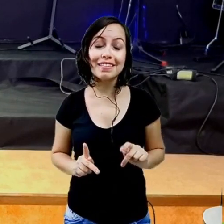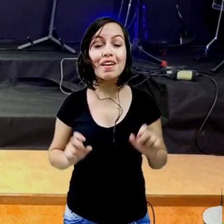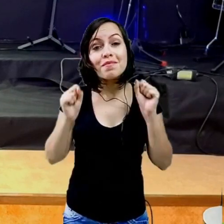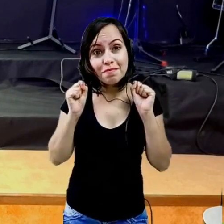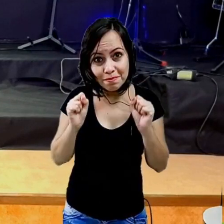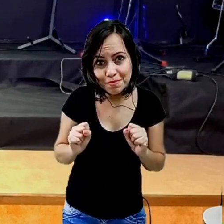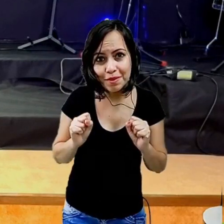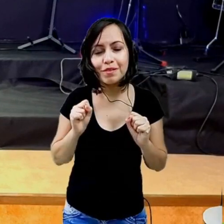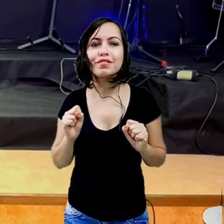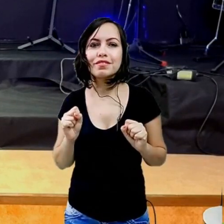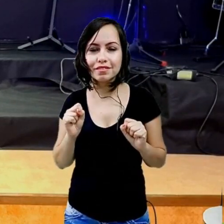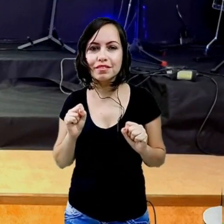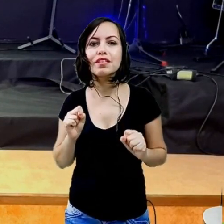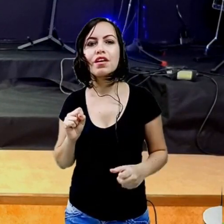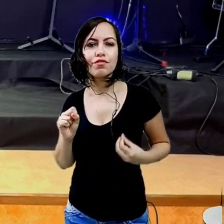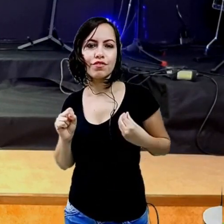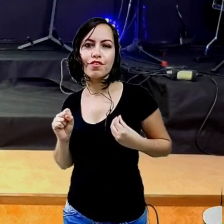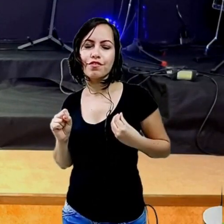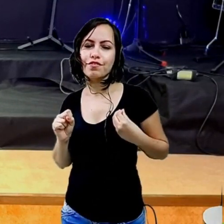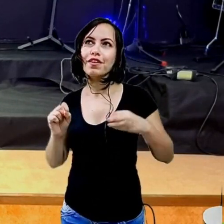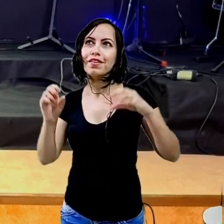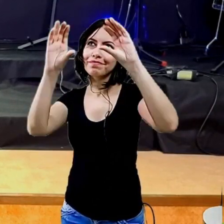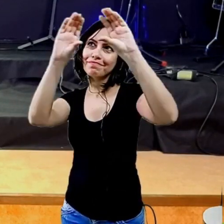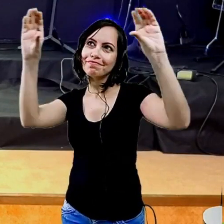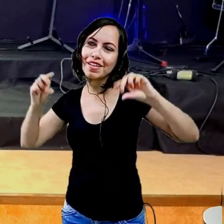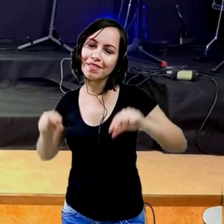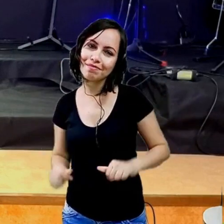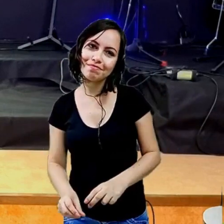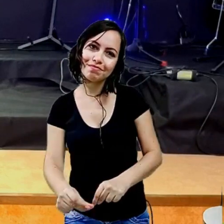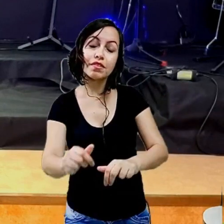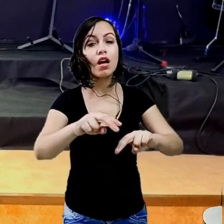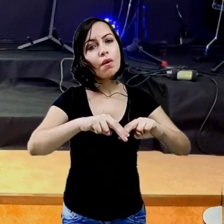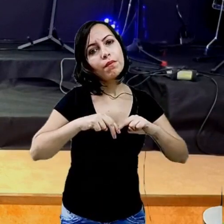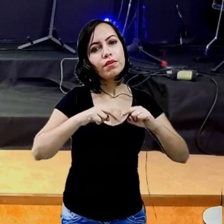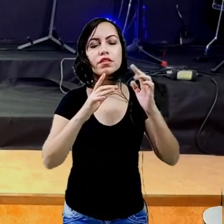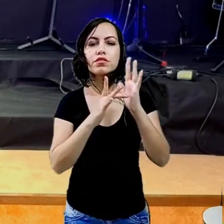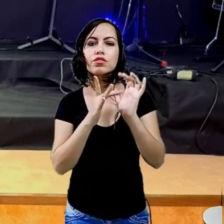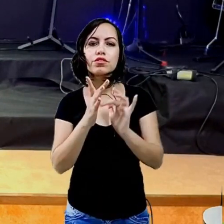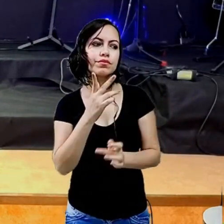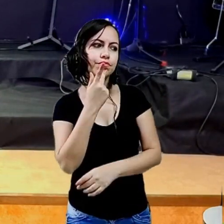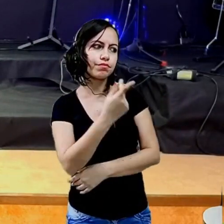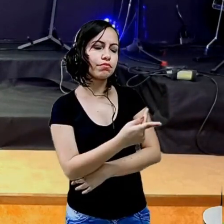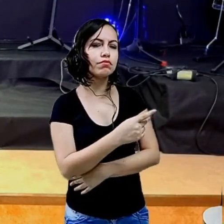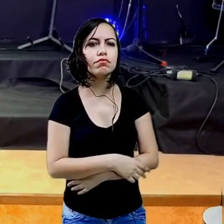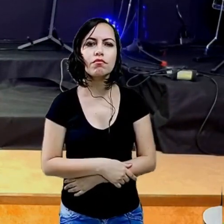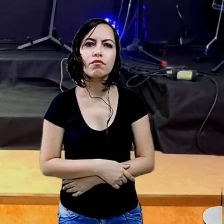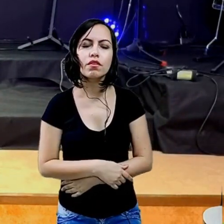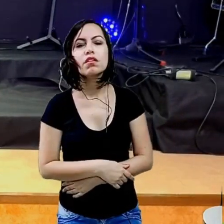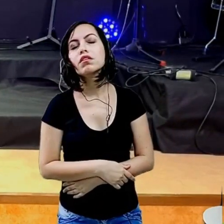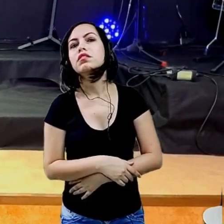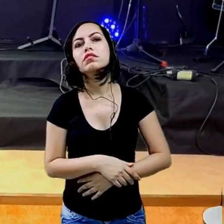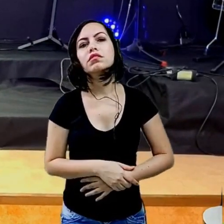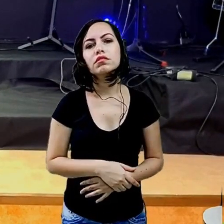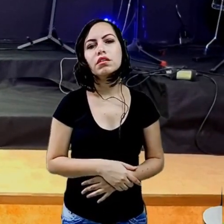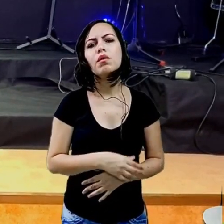desfrutar do paraíso eterno. Por isso Jesus fala para aquele ladrão que estava